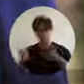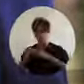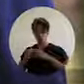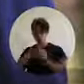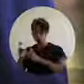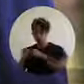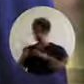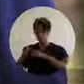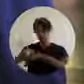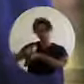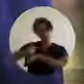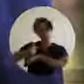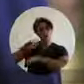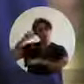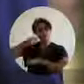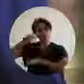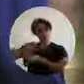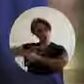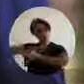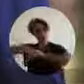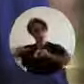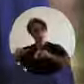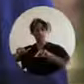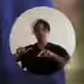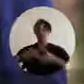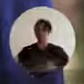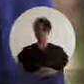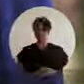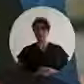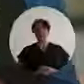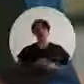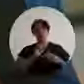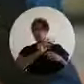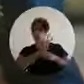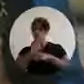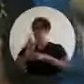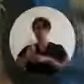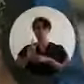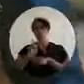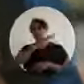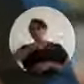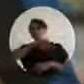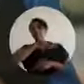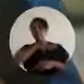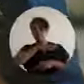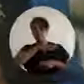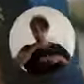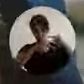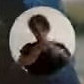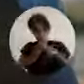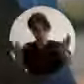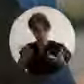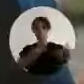de especialistas, pessoas preparadas e experientes em todas as áreas. Cuidar de quem gera emprego é um